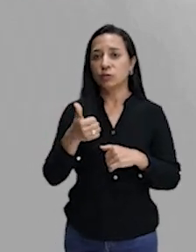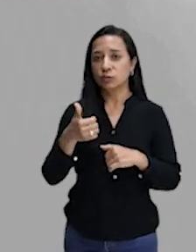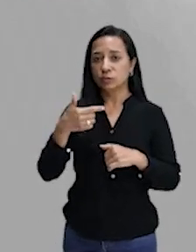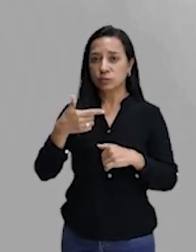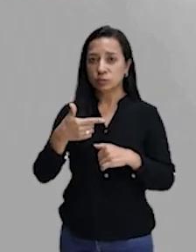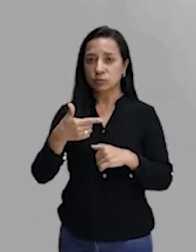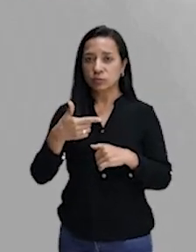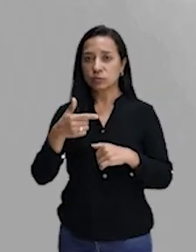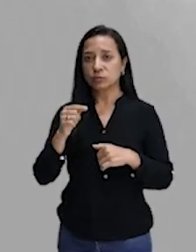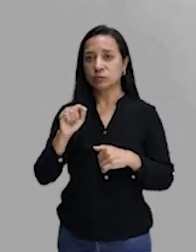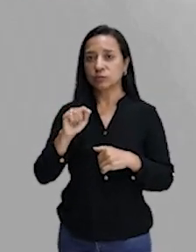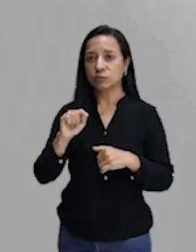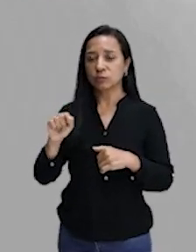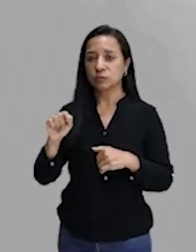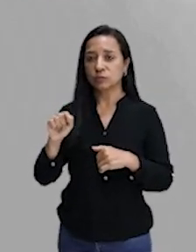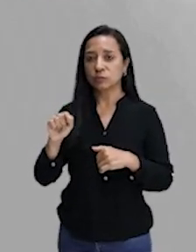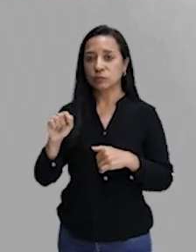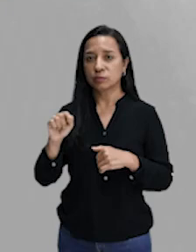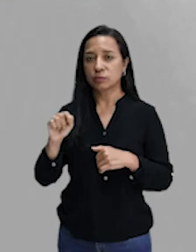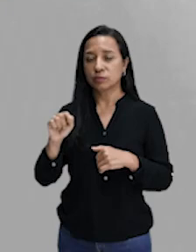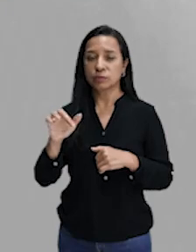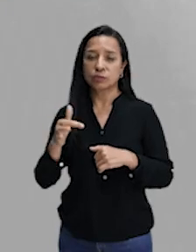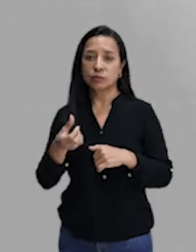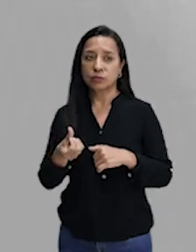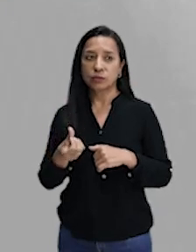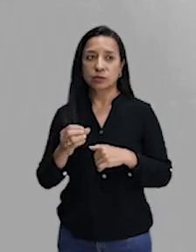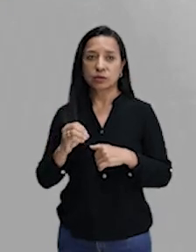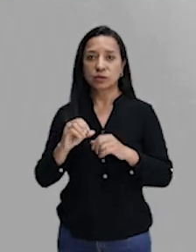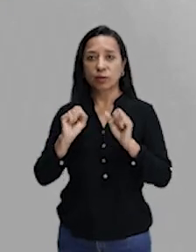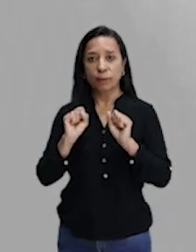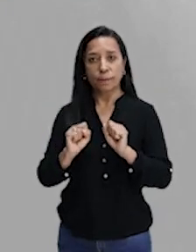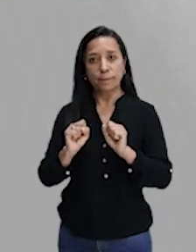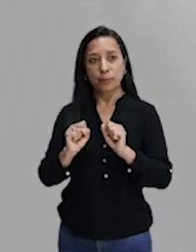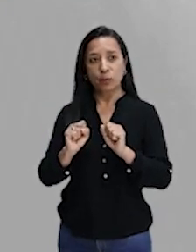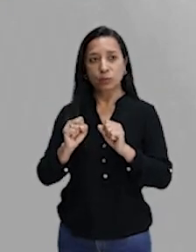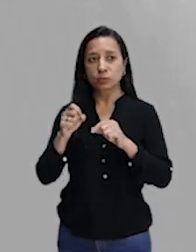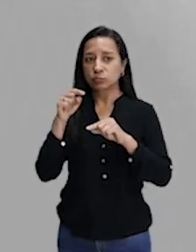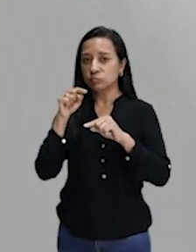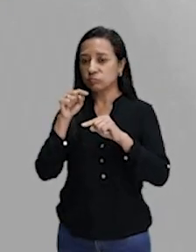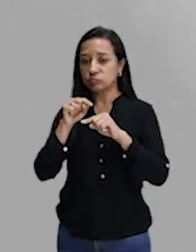por 5 não desculpa por vocês